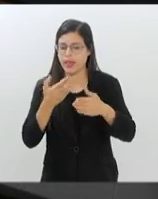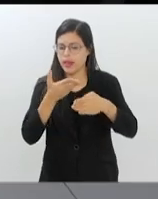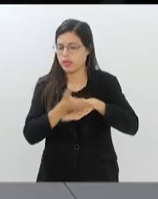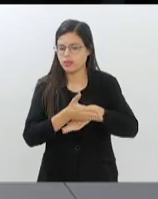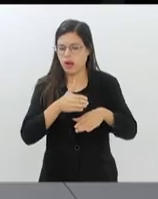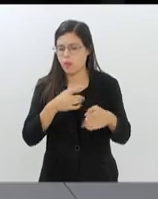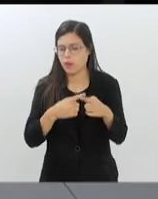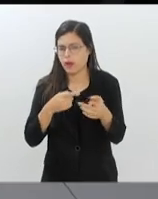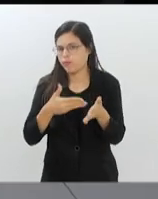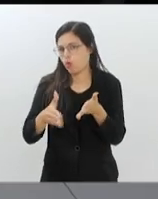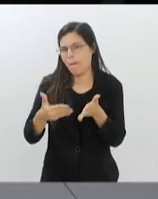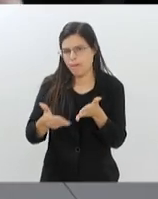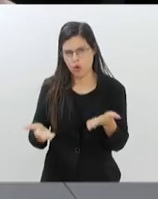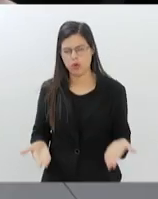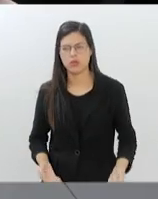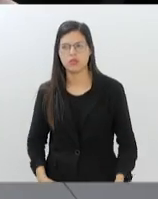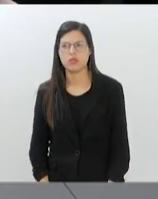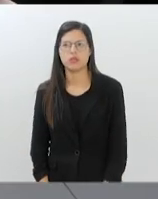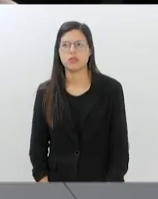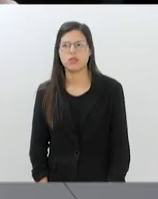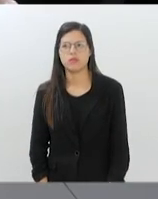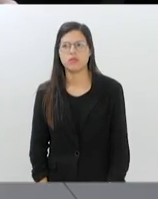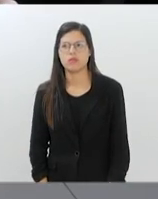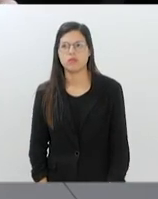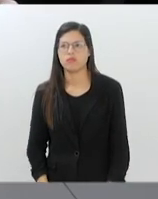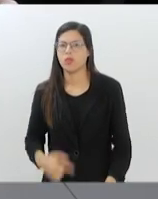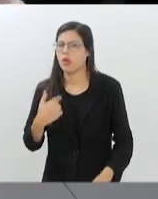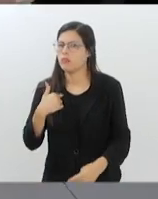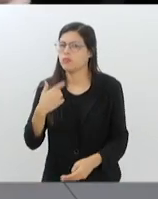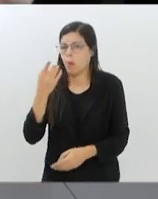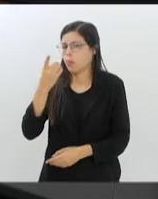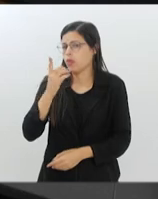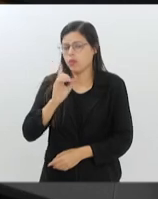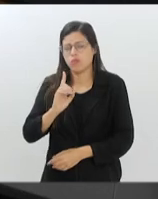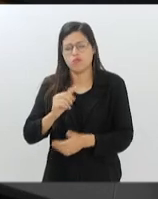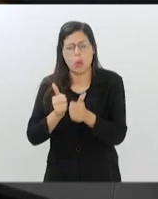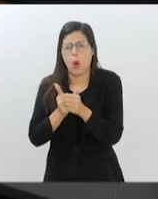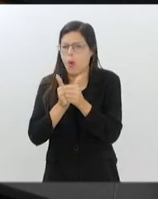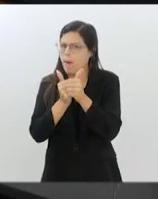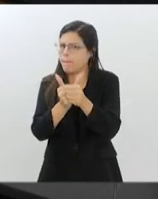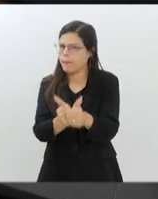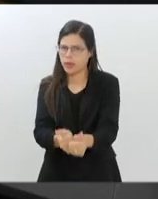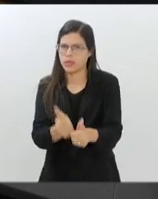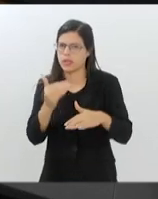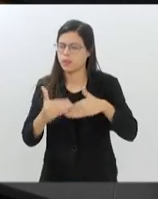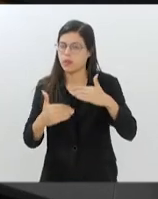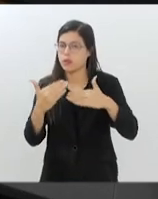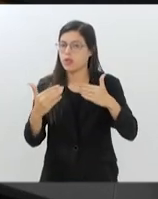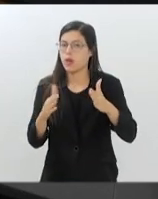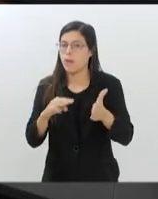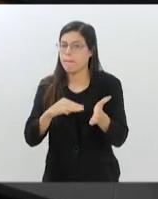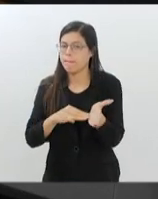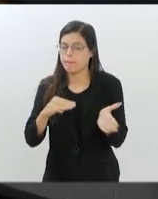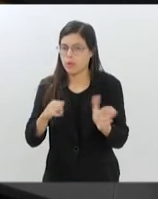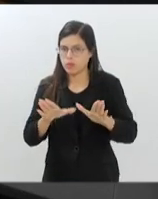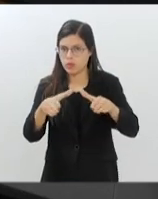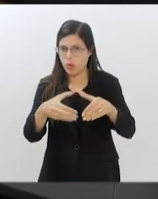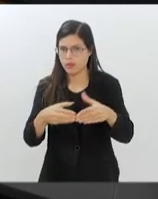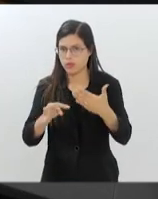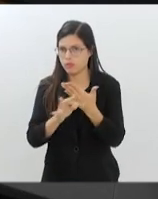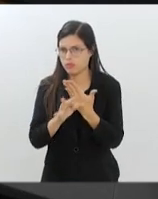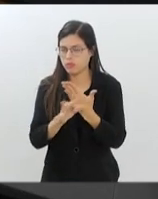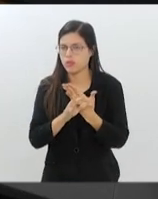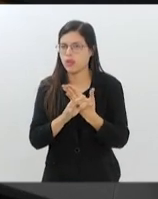empresas não Deputado eu não acompanhei esse processo mas o senhor era o senhor era membro do subcomitê eu fui membro da subcomissão téc foi